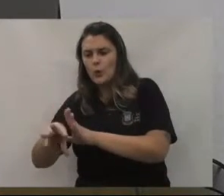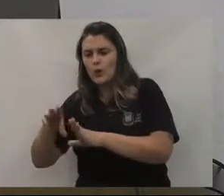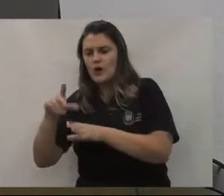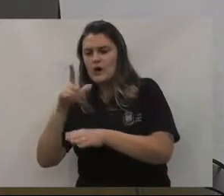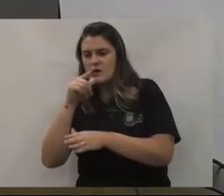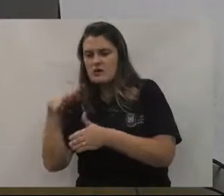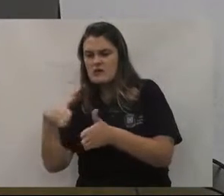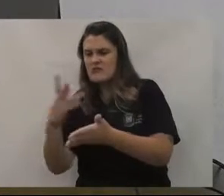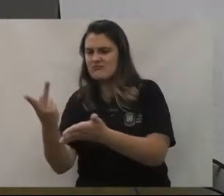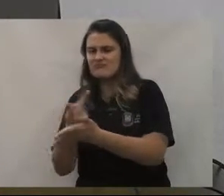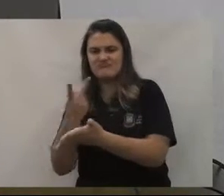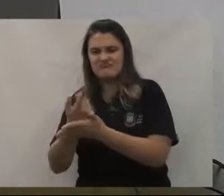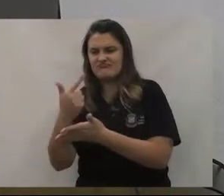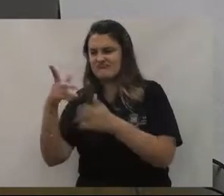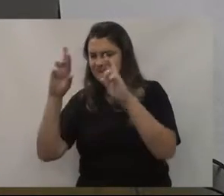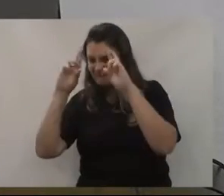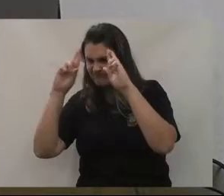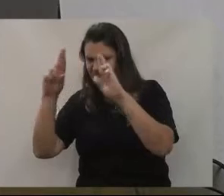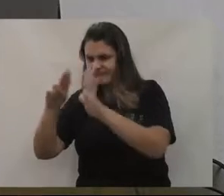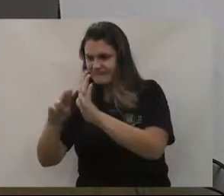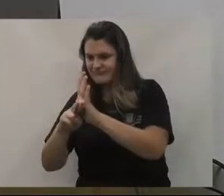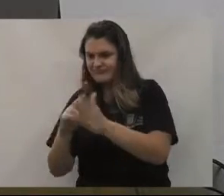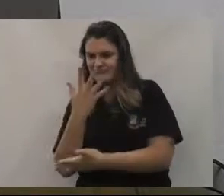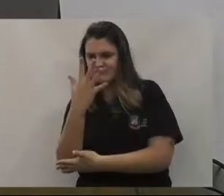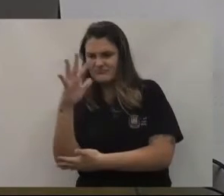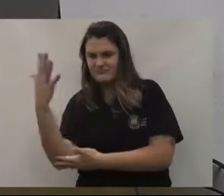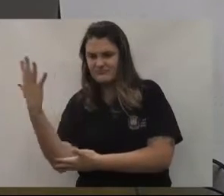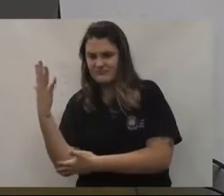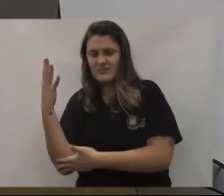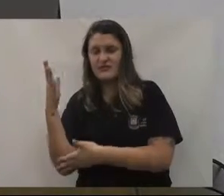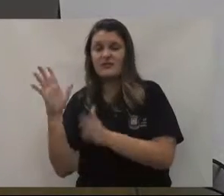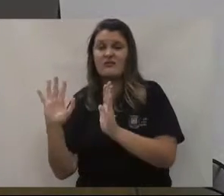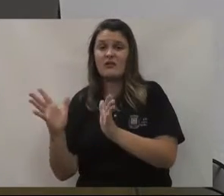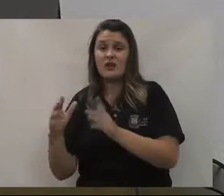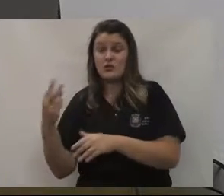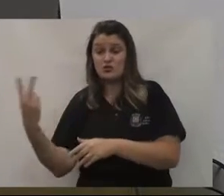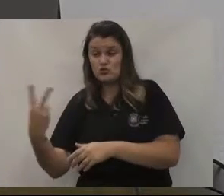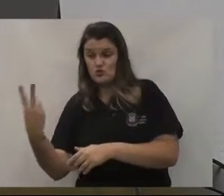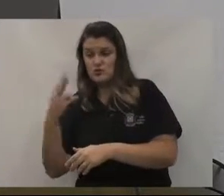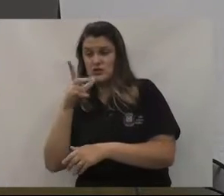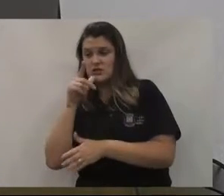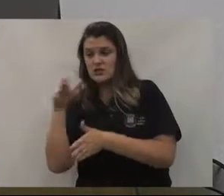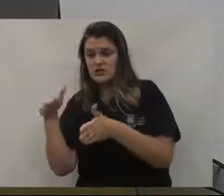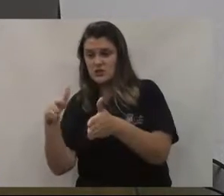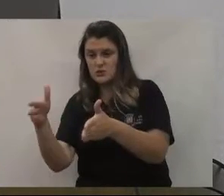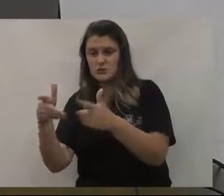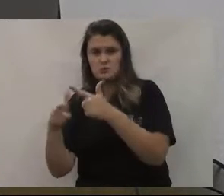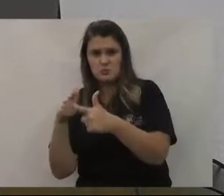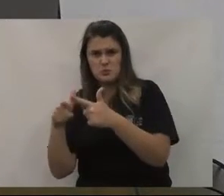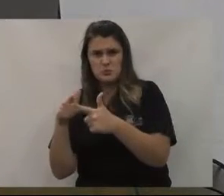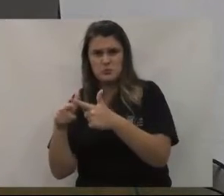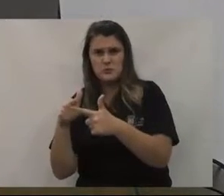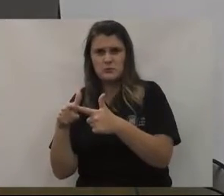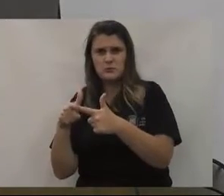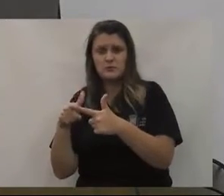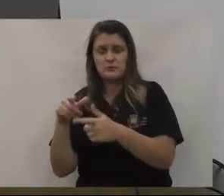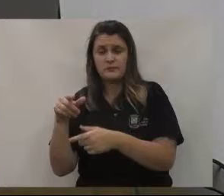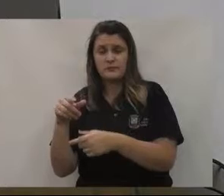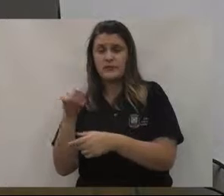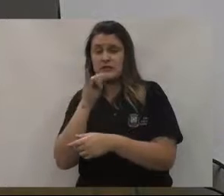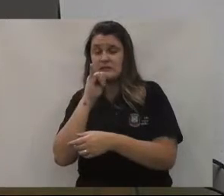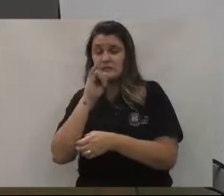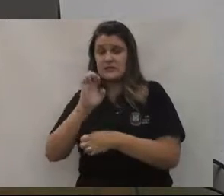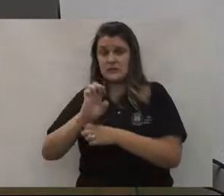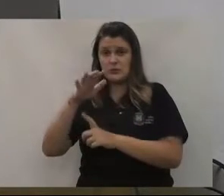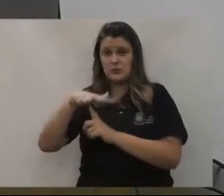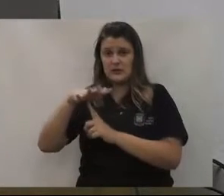totalmente irregular e digamos assim, elas estão ambas, aliás, ambas, a do Paraná e a de Santa